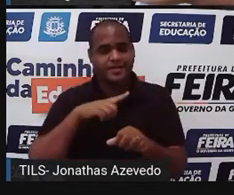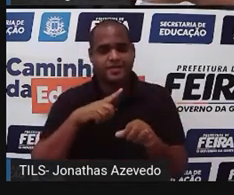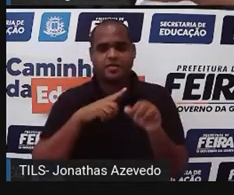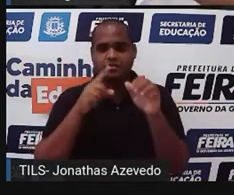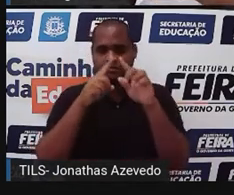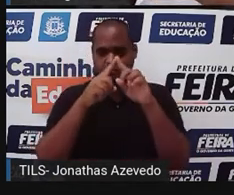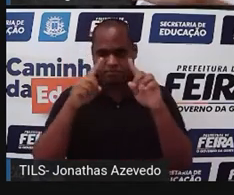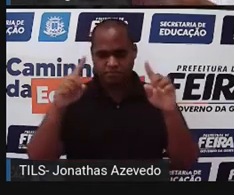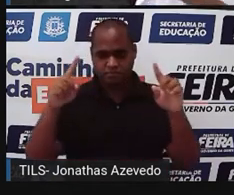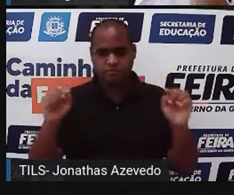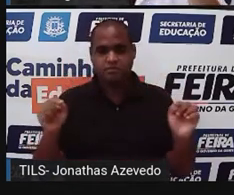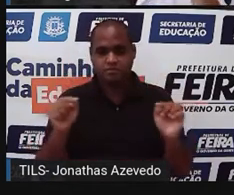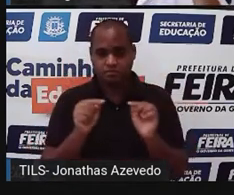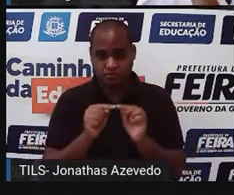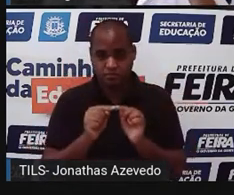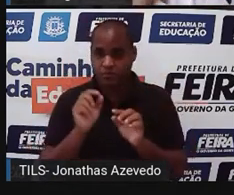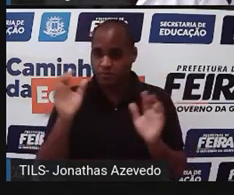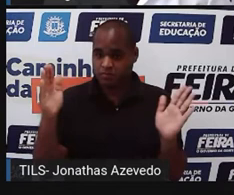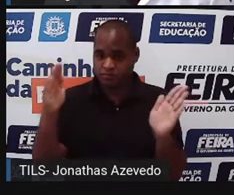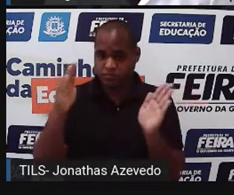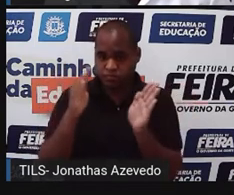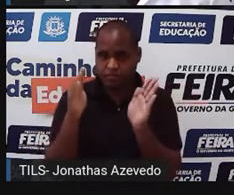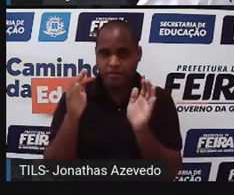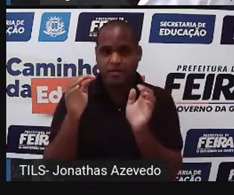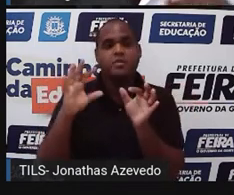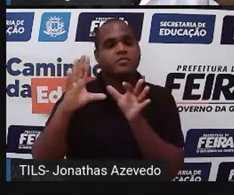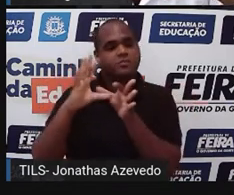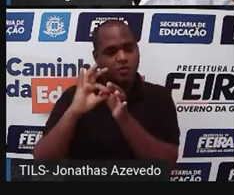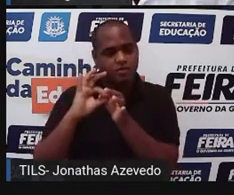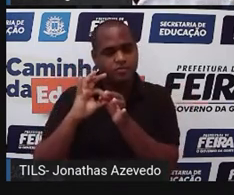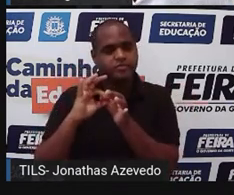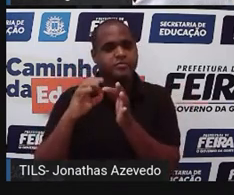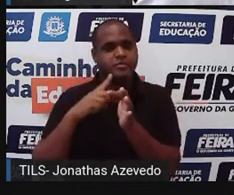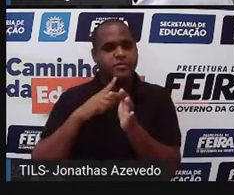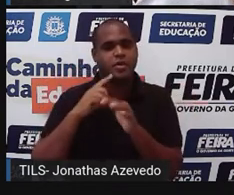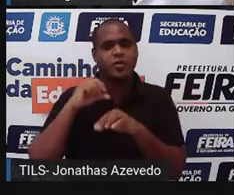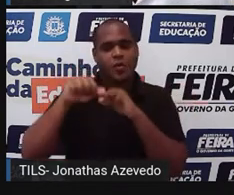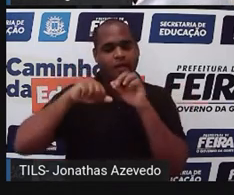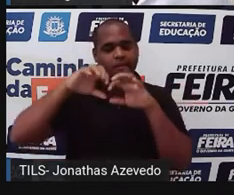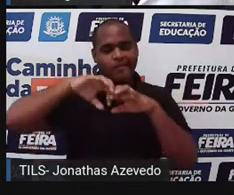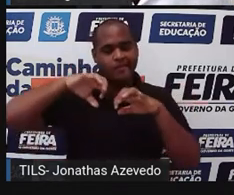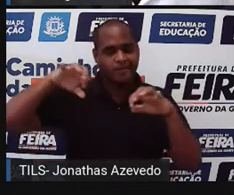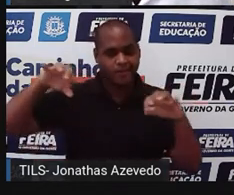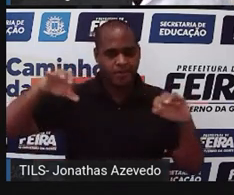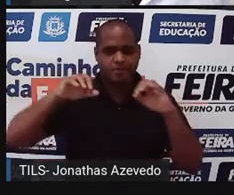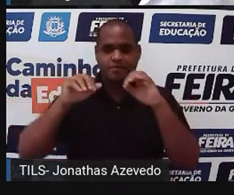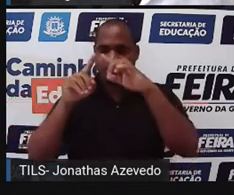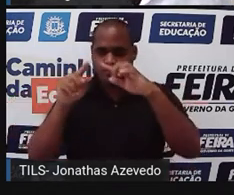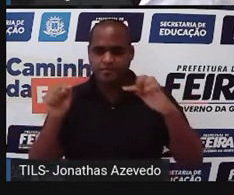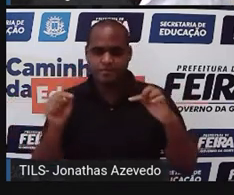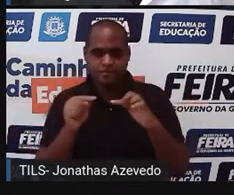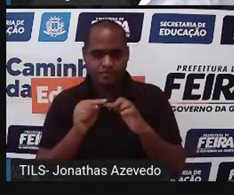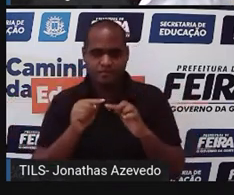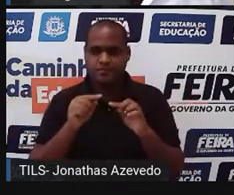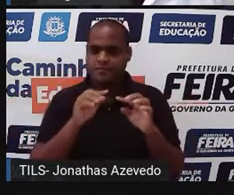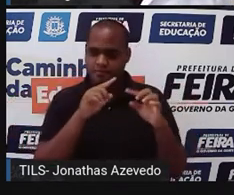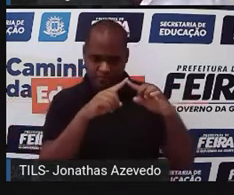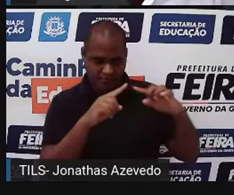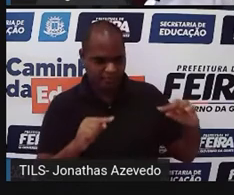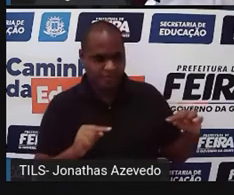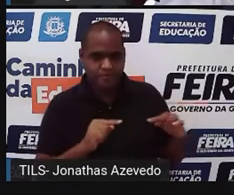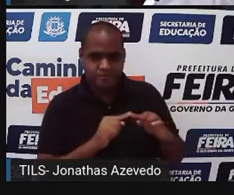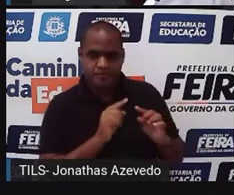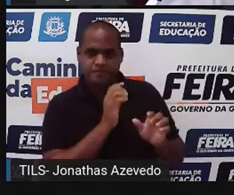junto os triângulos volta seu retângulo calcule a área desse retângulo separa de novo os triângulos calcule a área dos triângulos